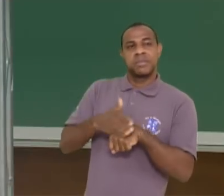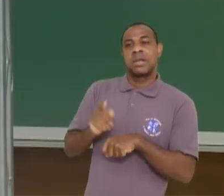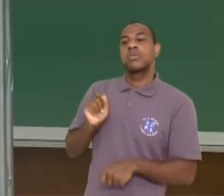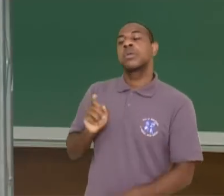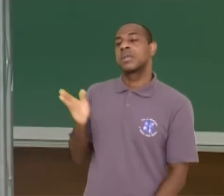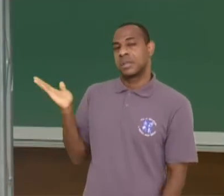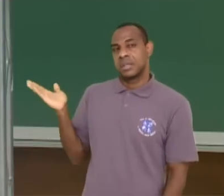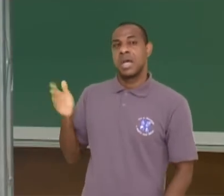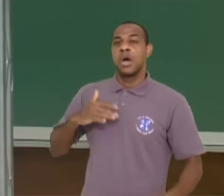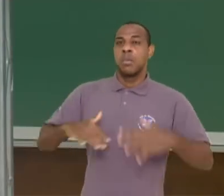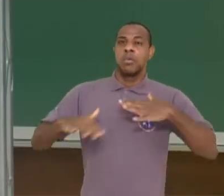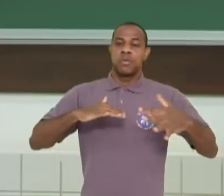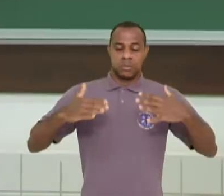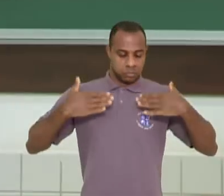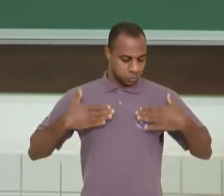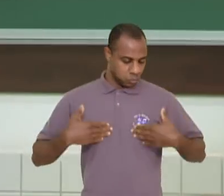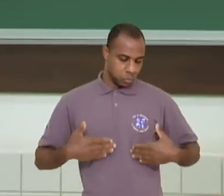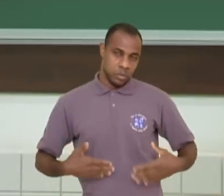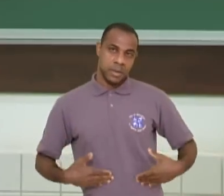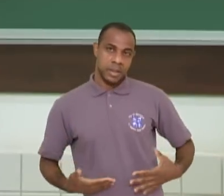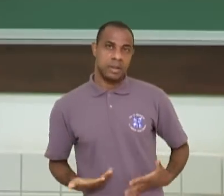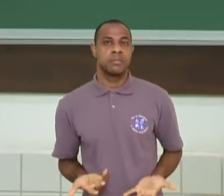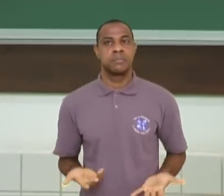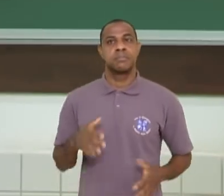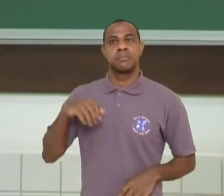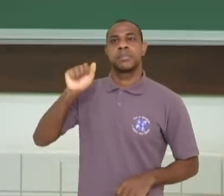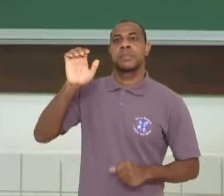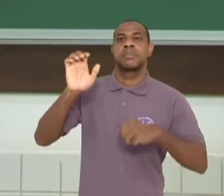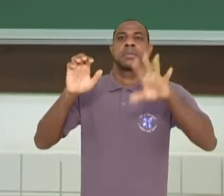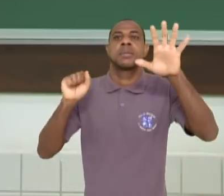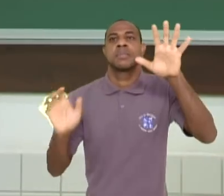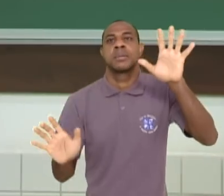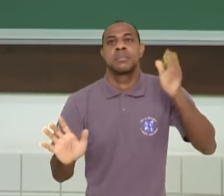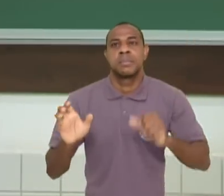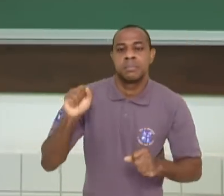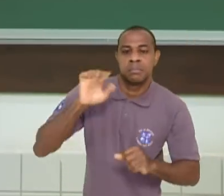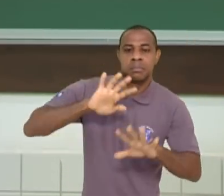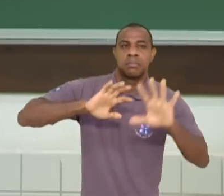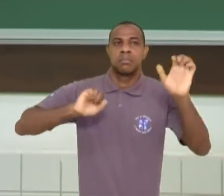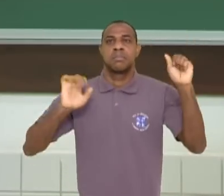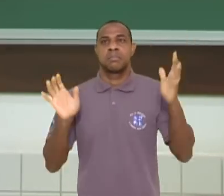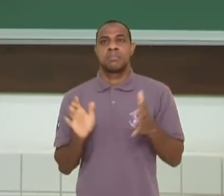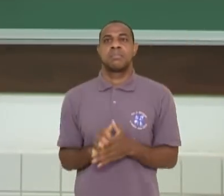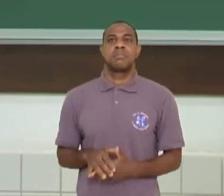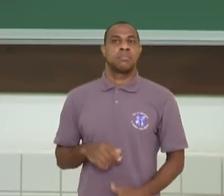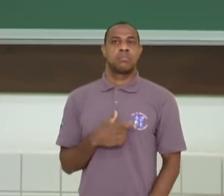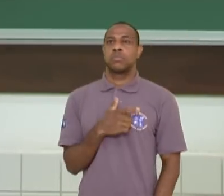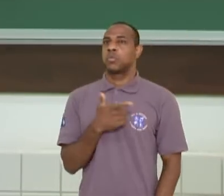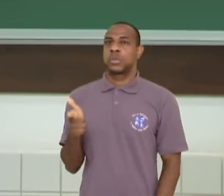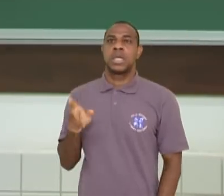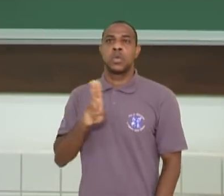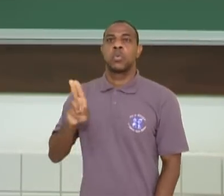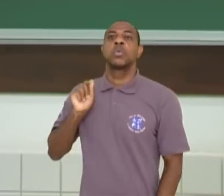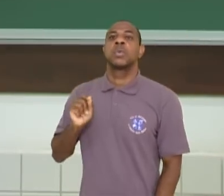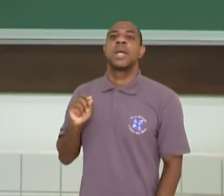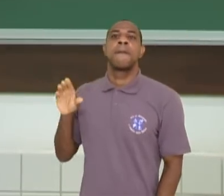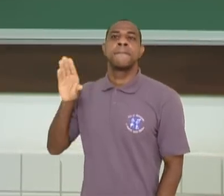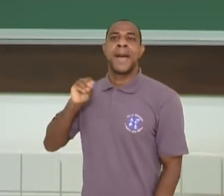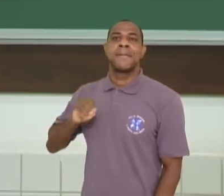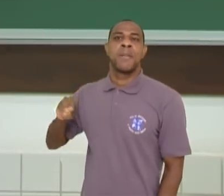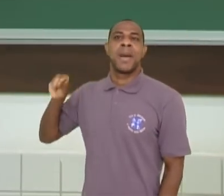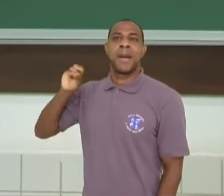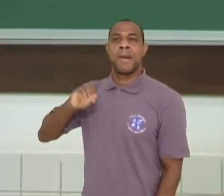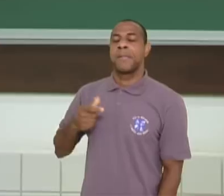de movimentos corporais, através de gestos, sem o uso da oralidade, sem o uso da fala, né? Então não existe fala